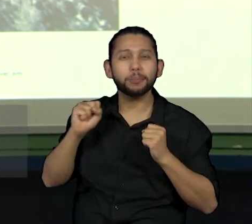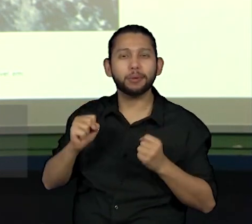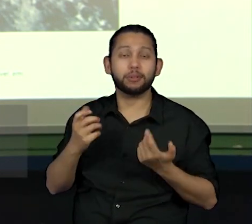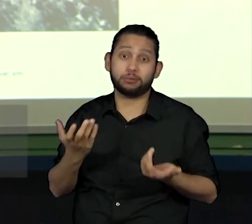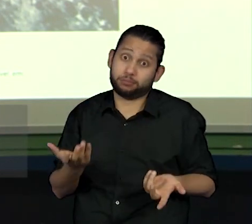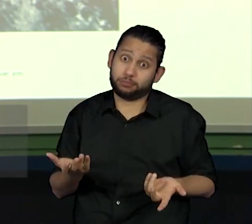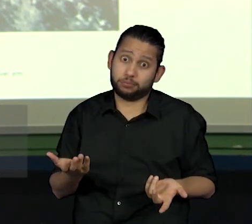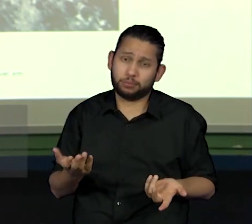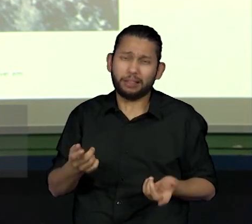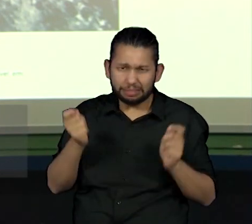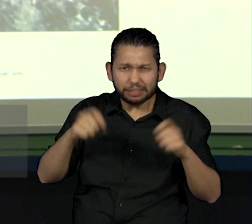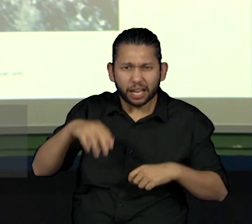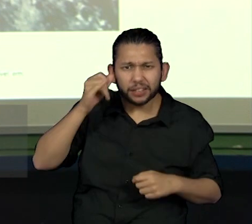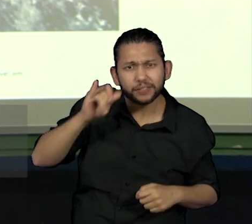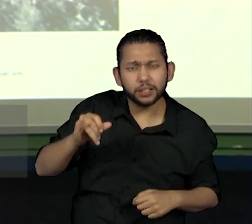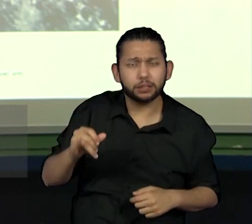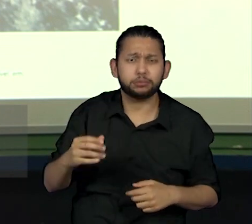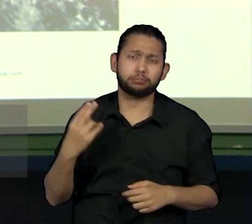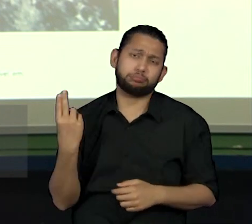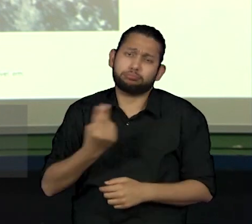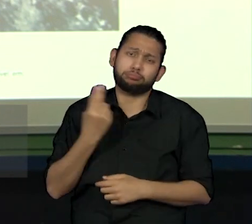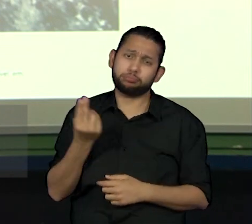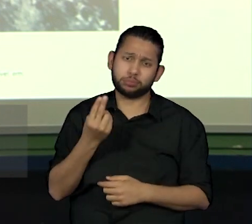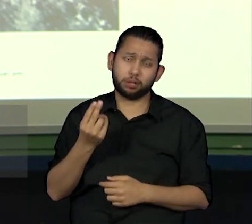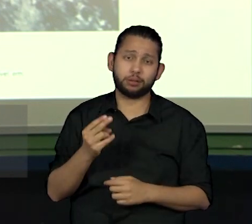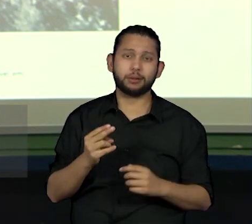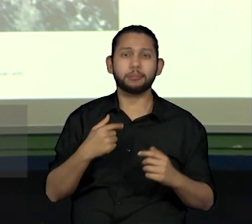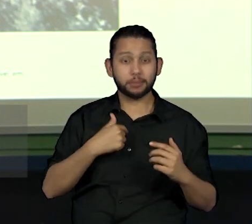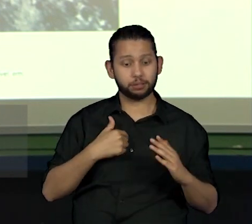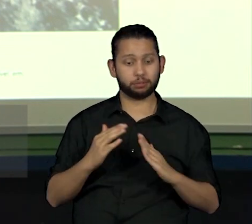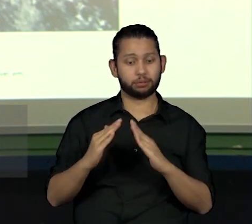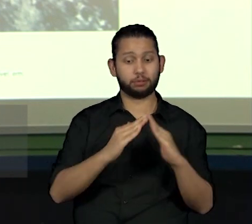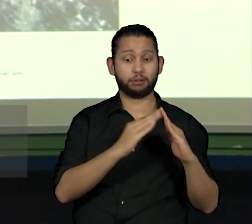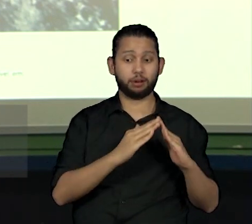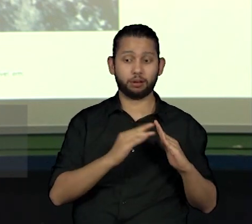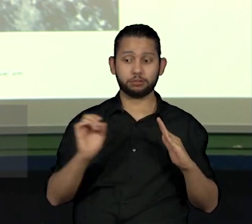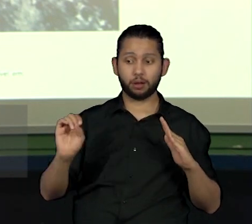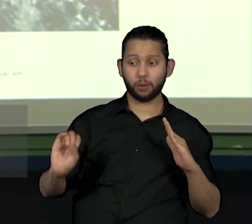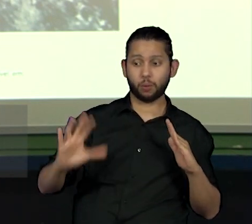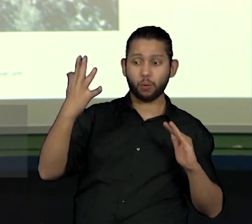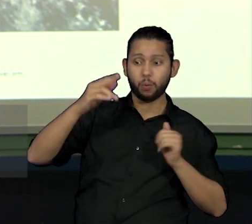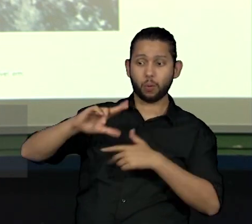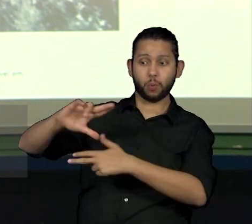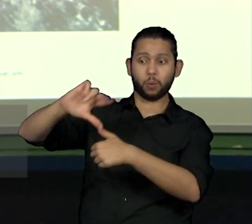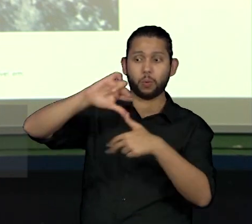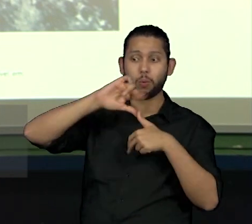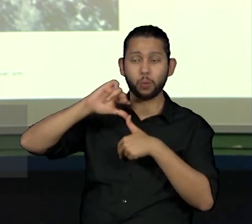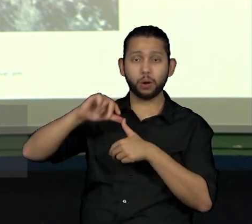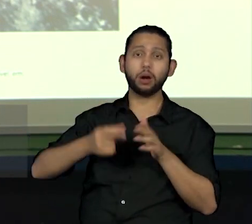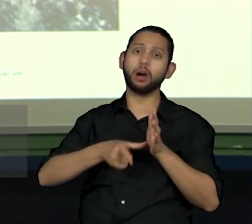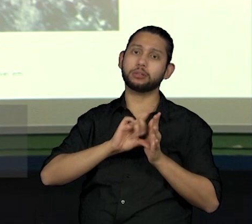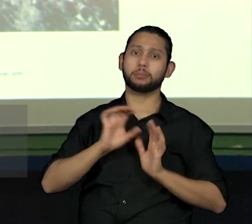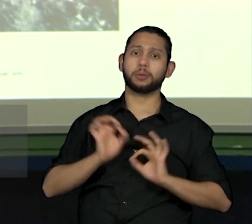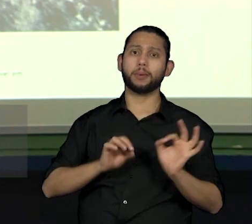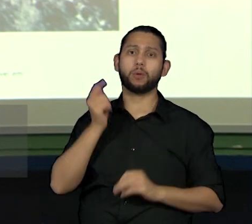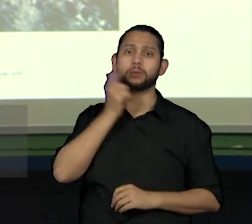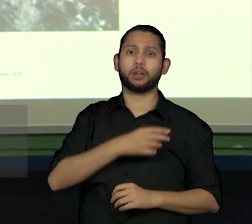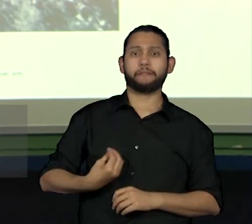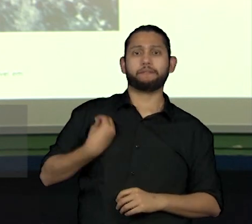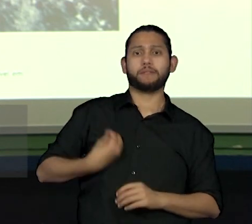não tem como evitá-lo. Né? Ele vai acontecer, então a gente tem que estar preparado. Então, por isso a importância de